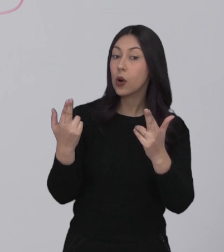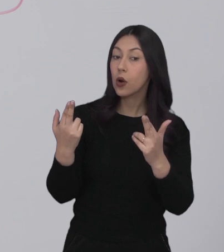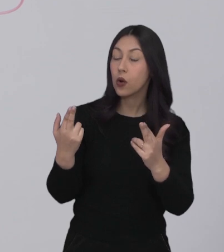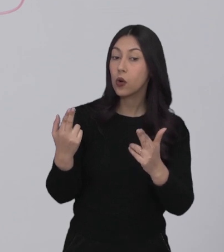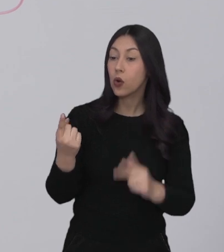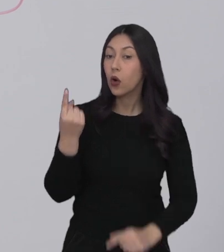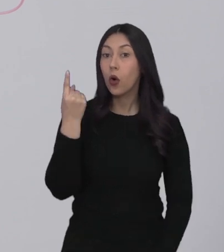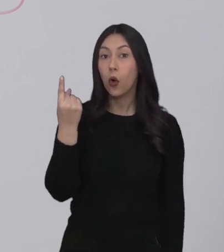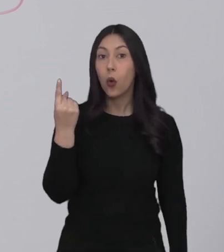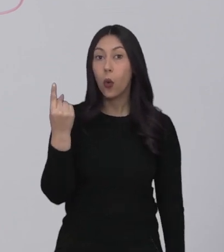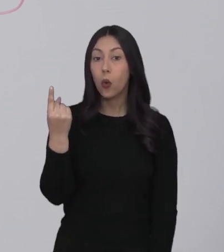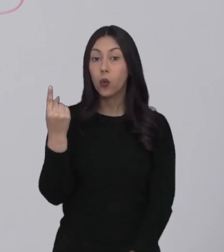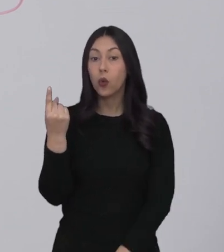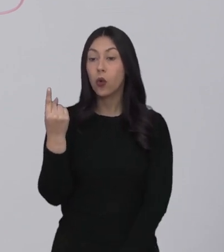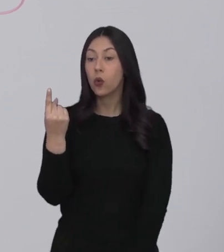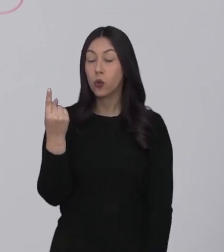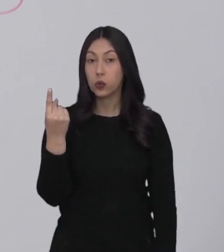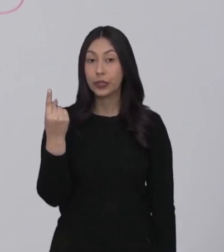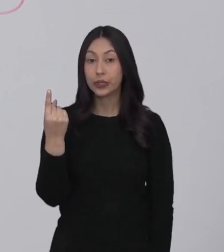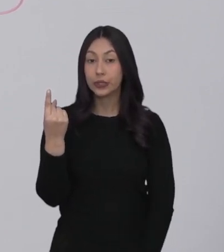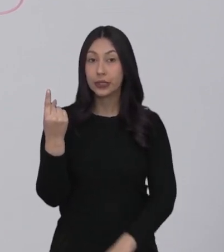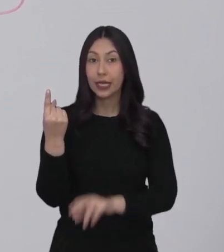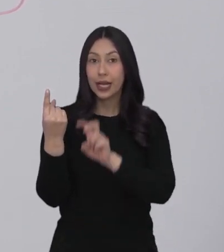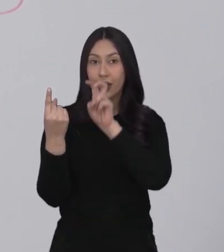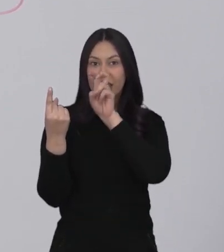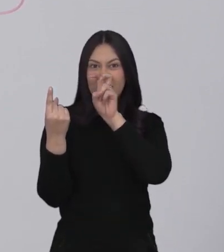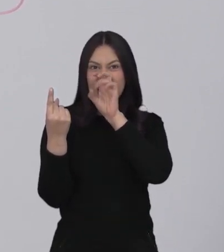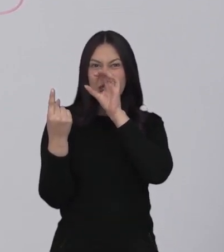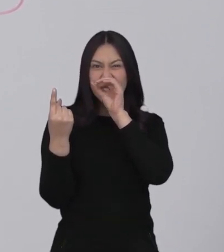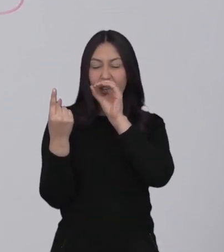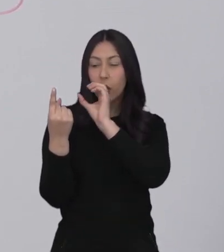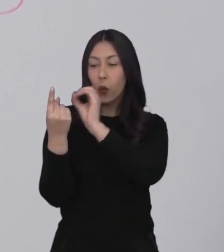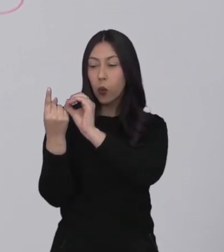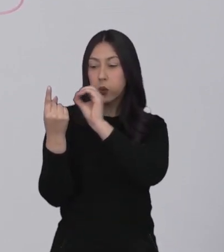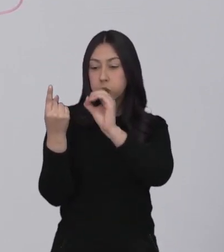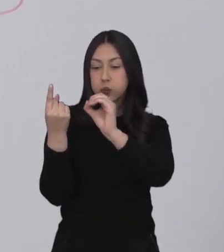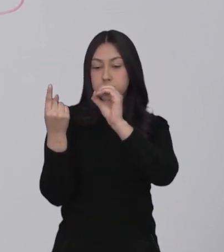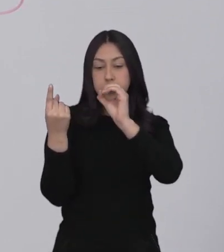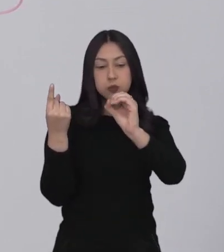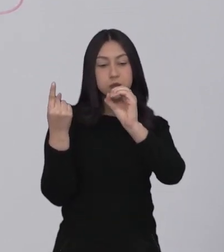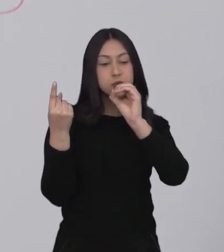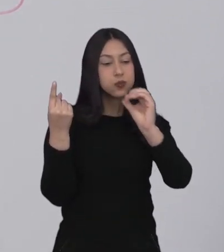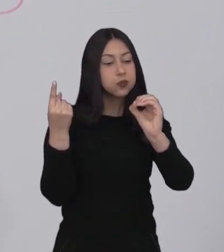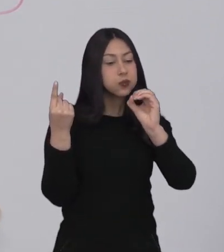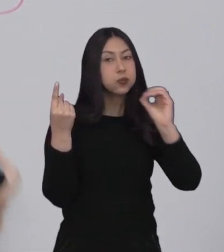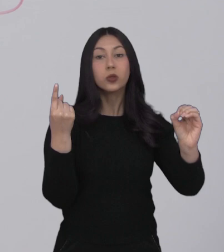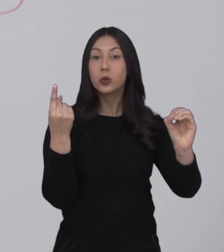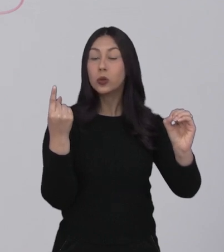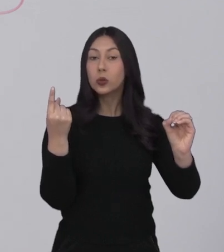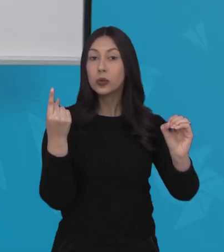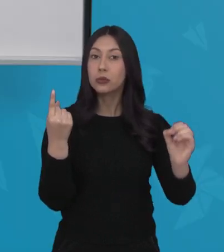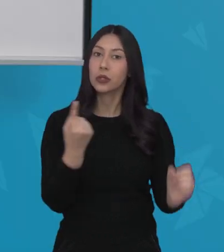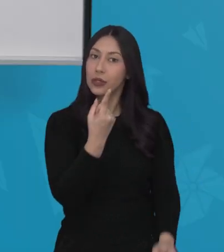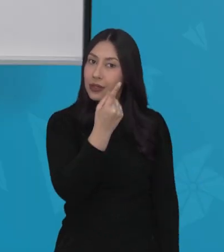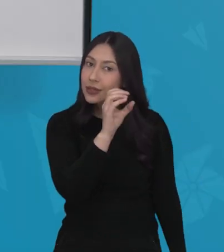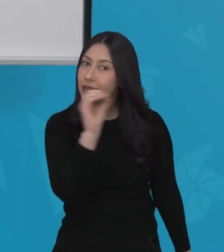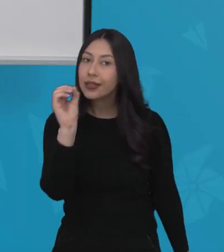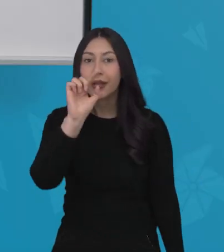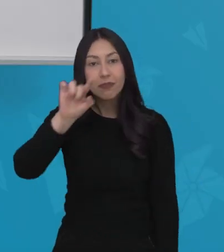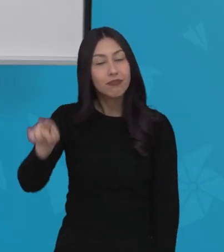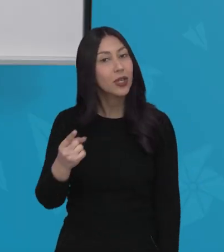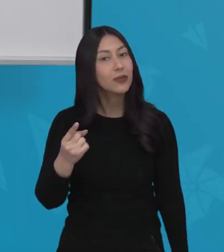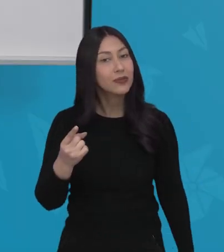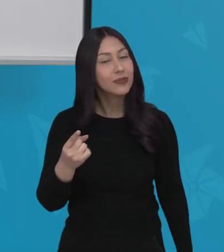igual ao 1 seguido por 5 vezes o 0. É o tal do 100 mil. O